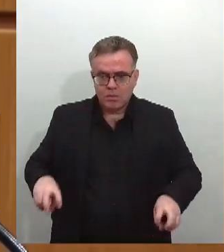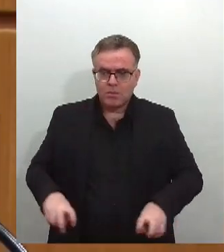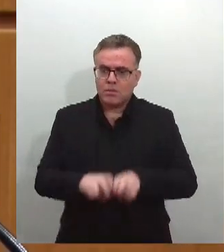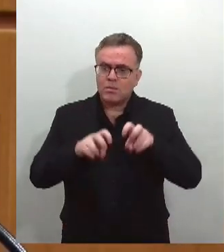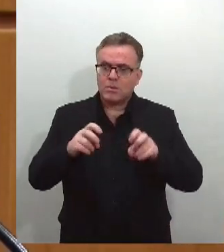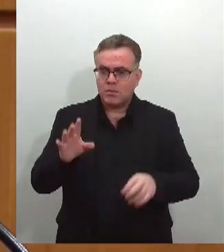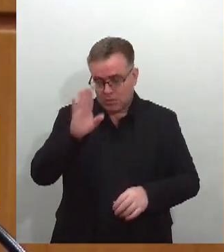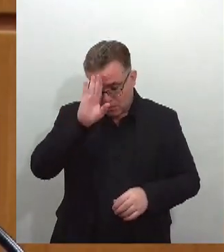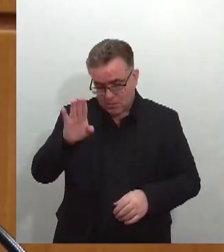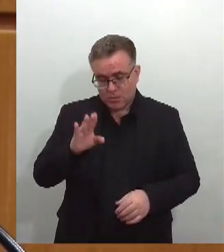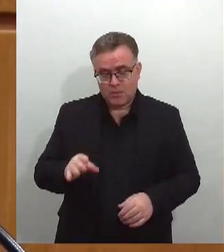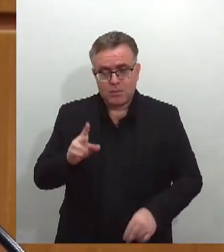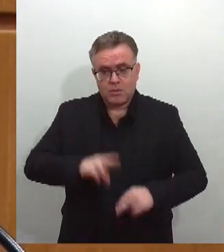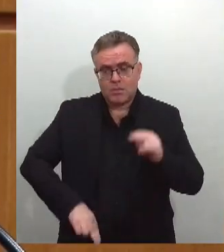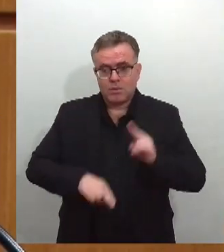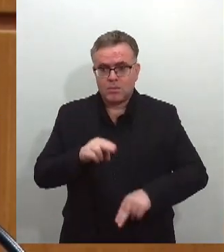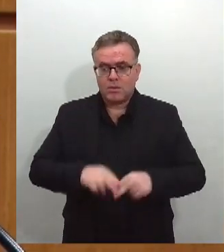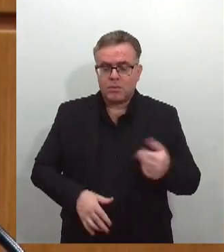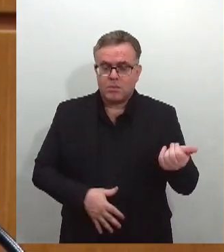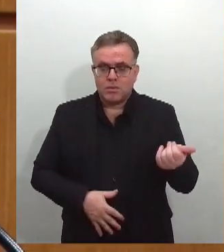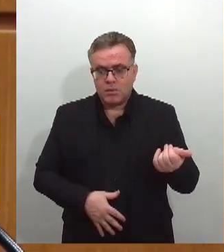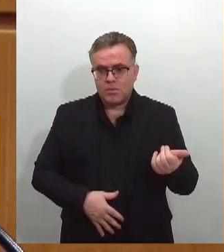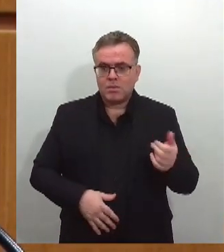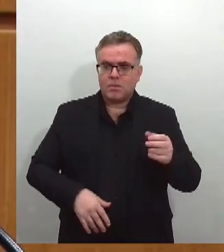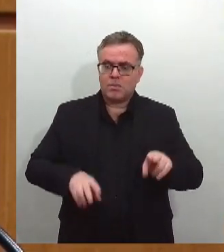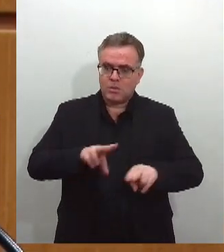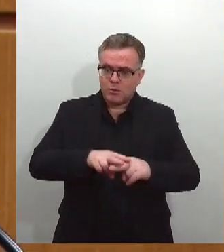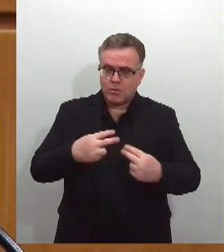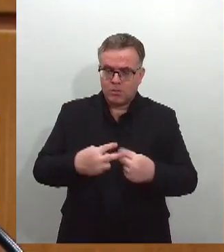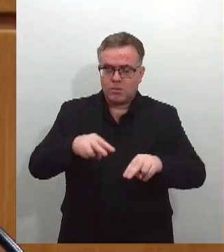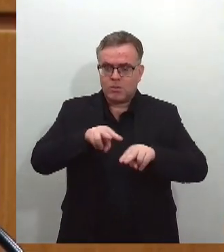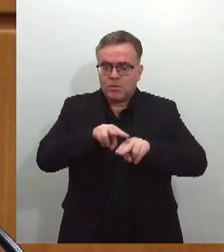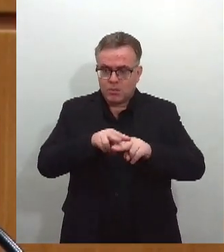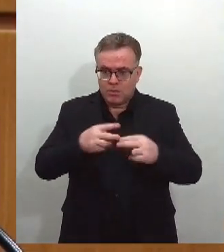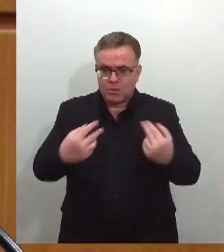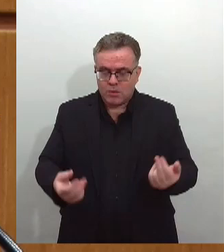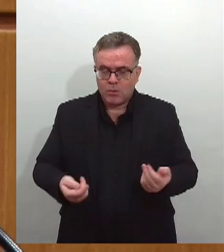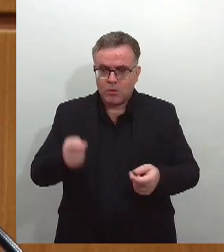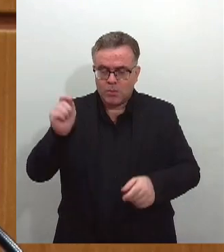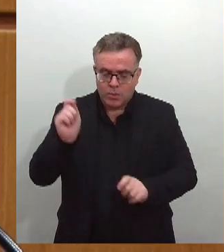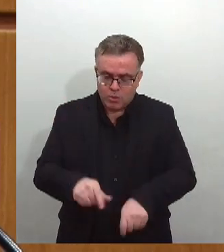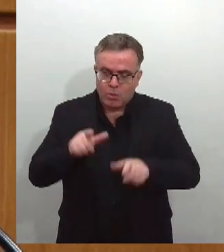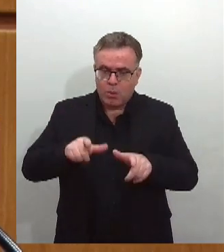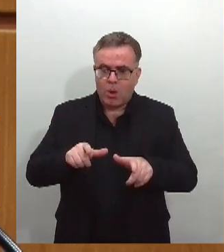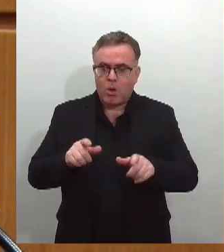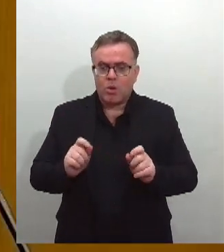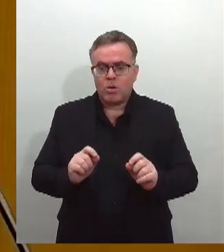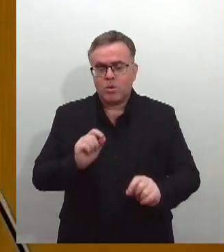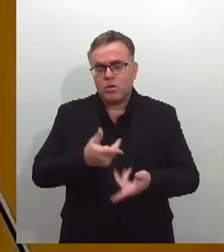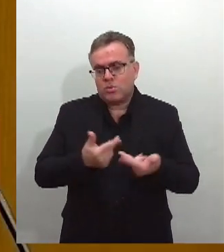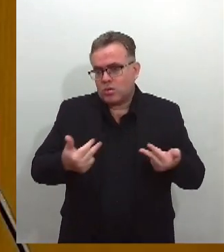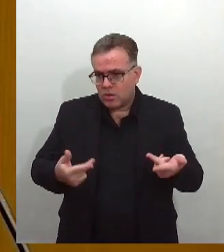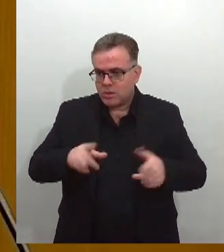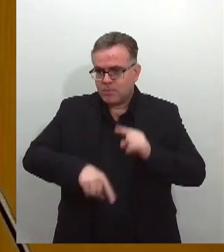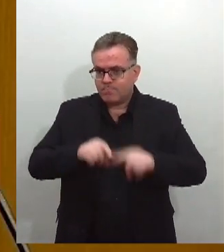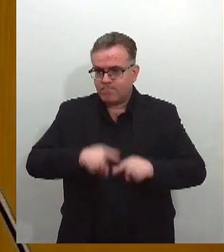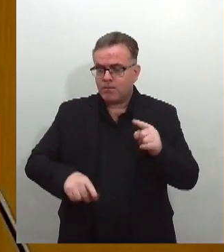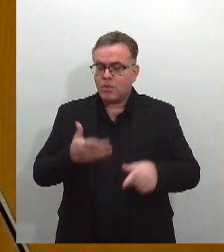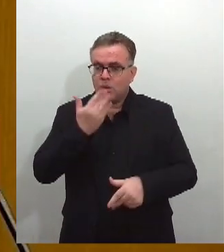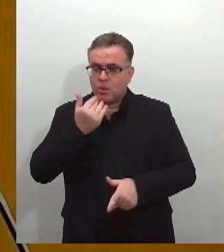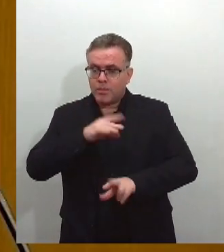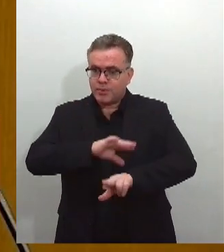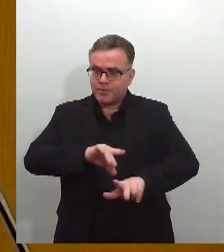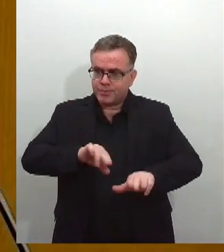junino, com as fogueiras, fogos e o manuseio das panelas no preparo das comidas típicas. Lidiane